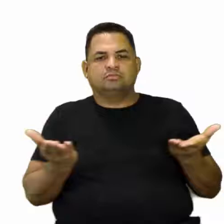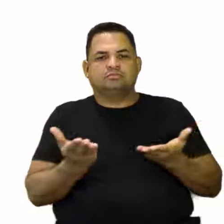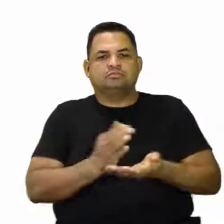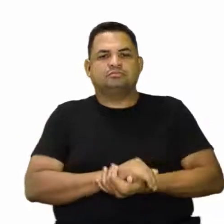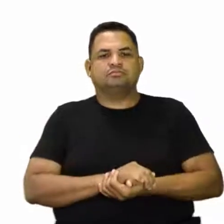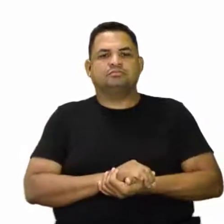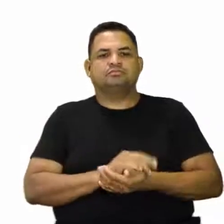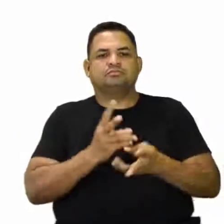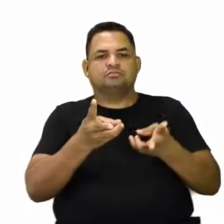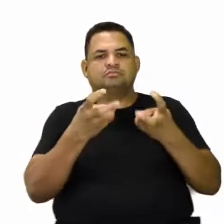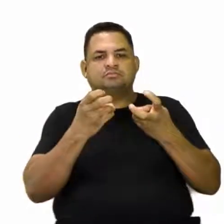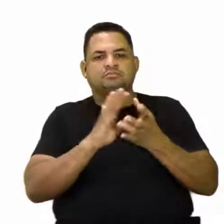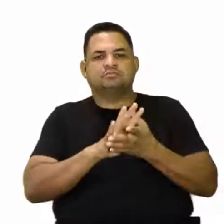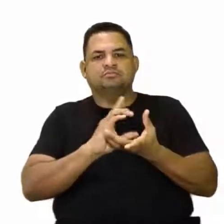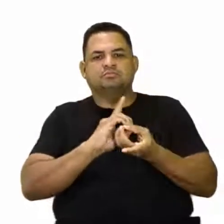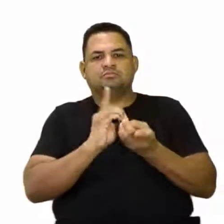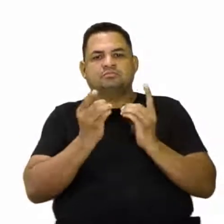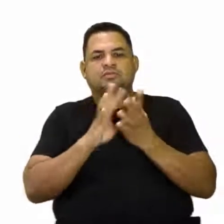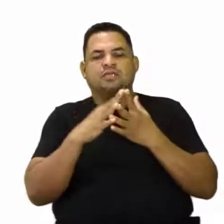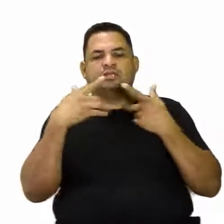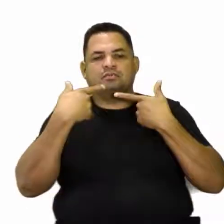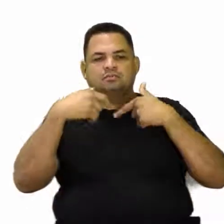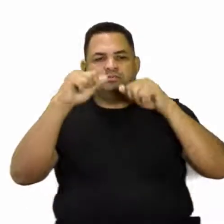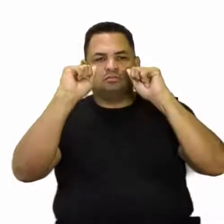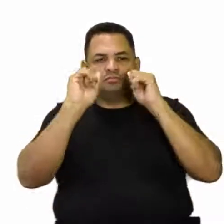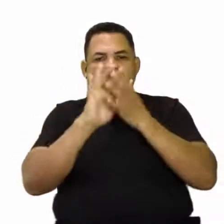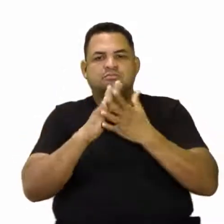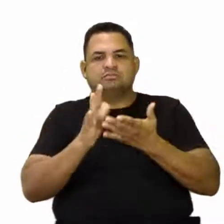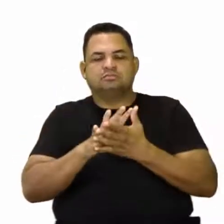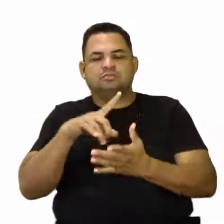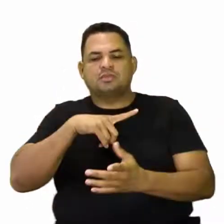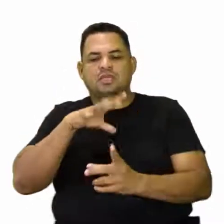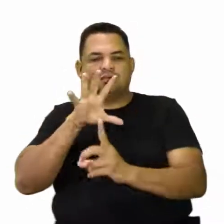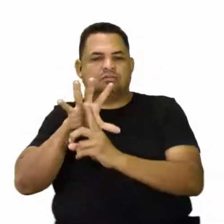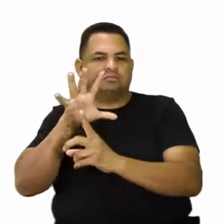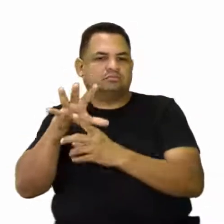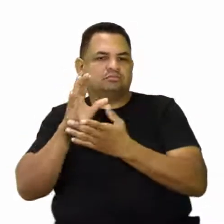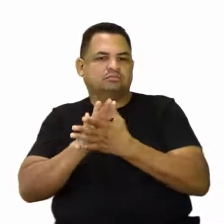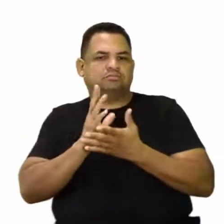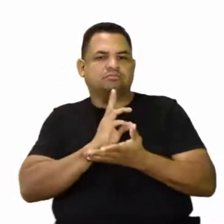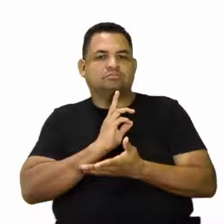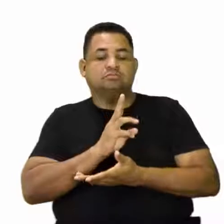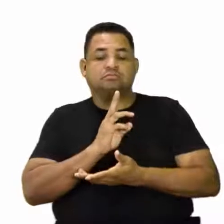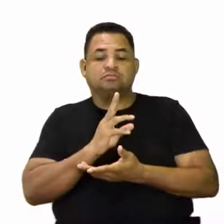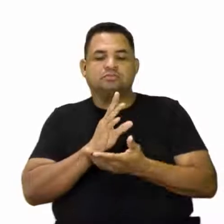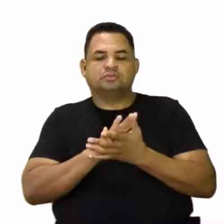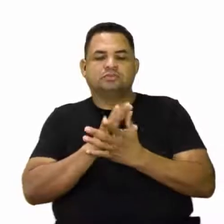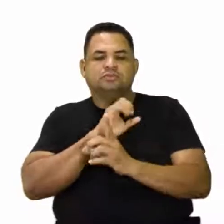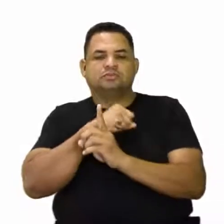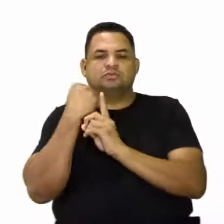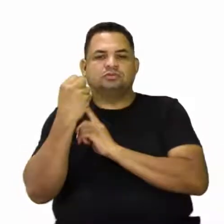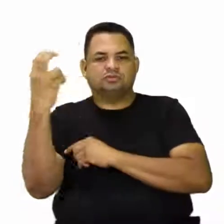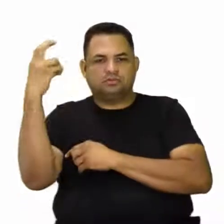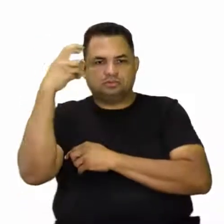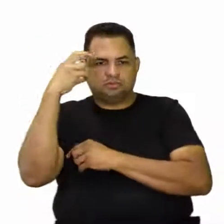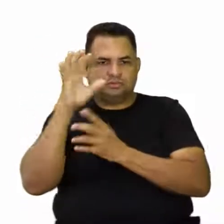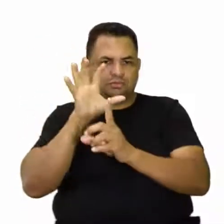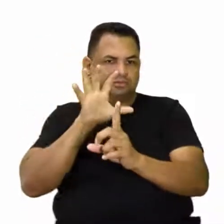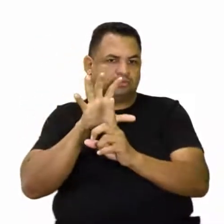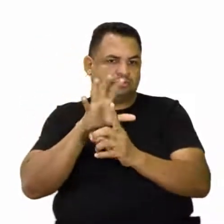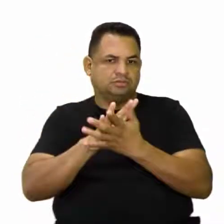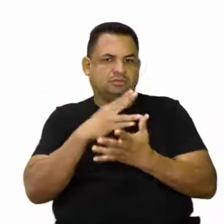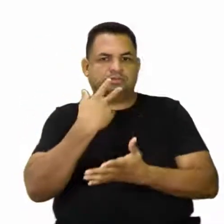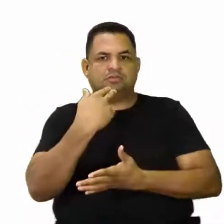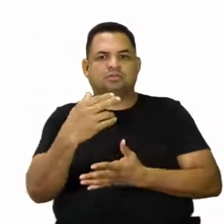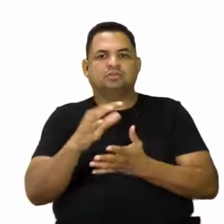são: perceber tanto o dinamismo linguístico, que sofre influência dos processos socioculturais e os influencia